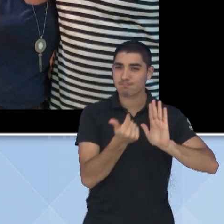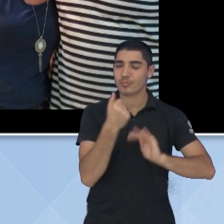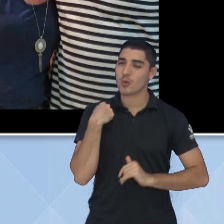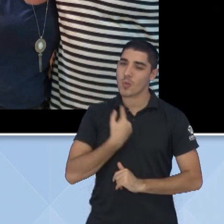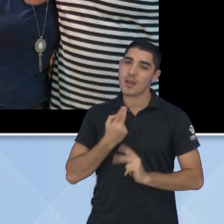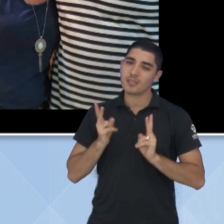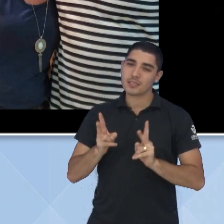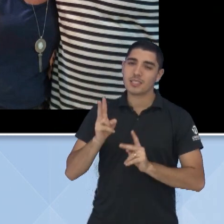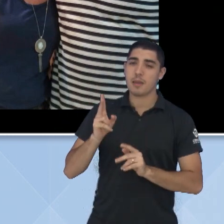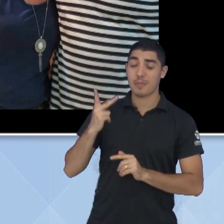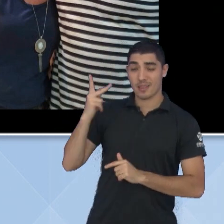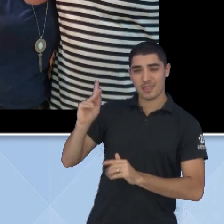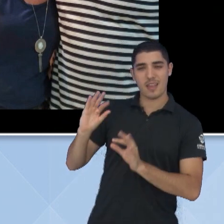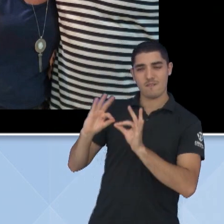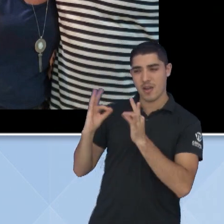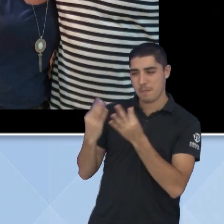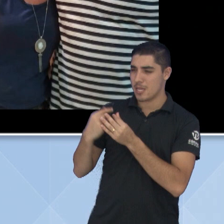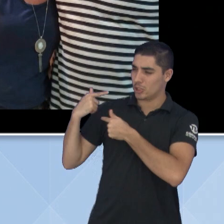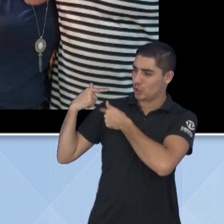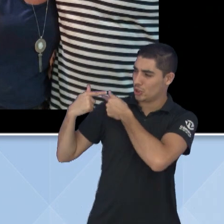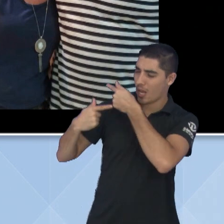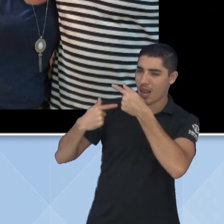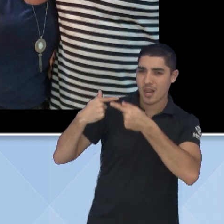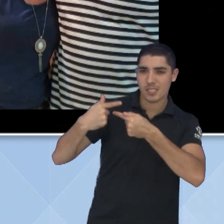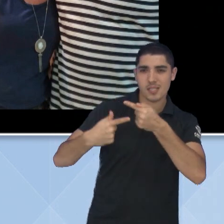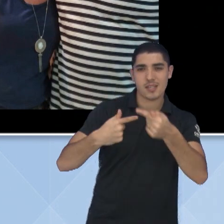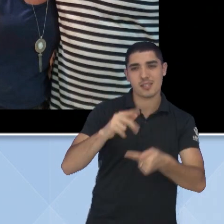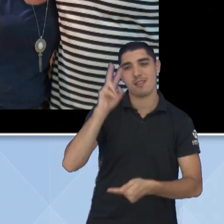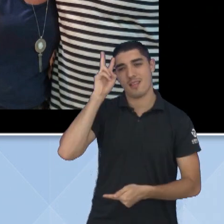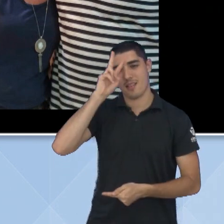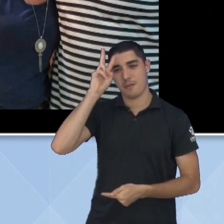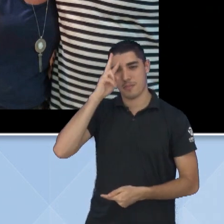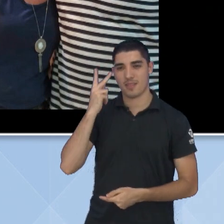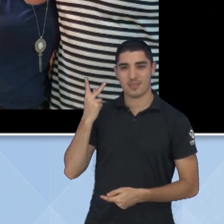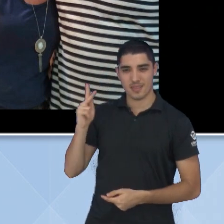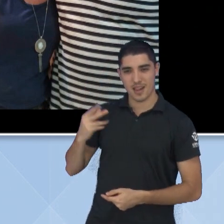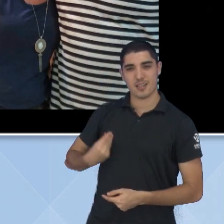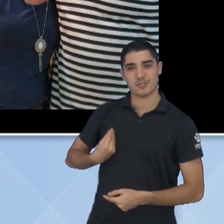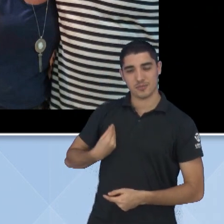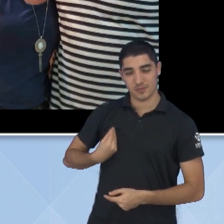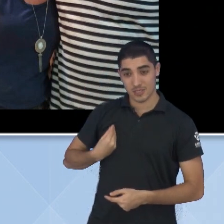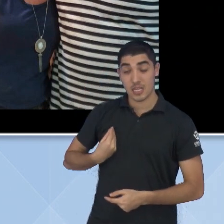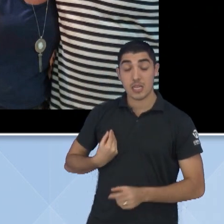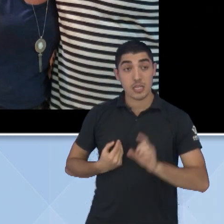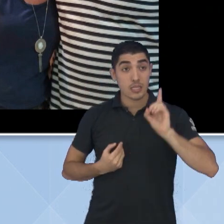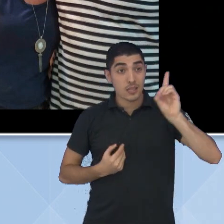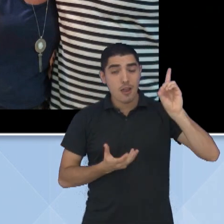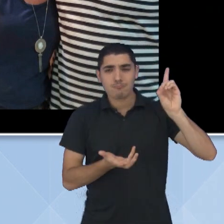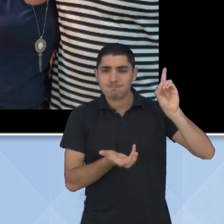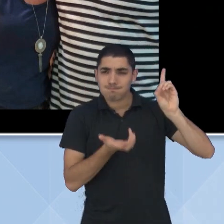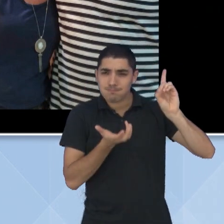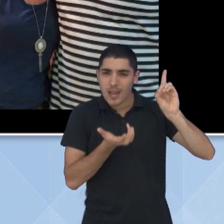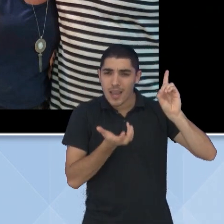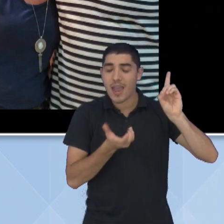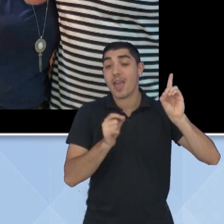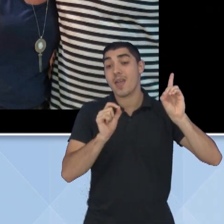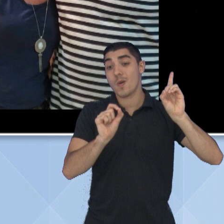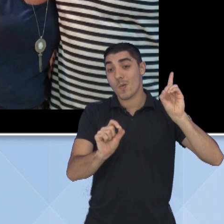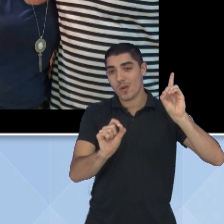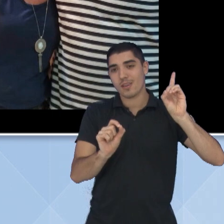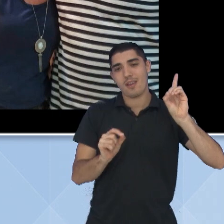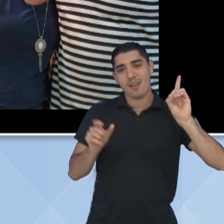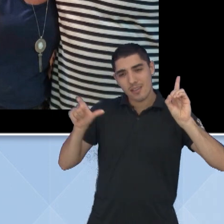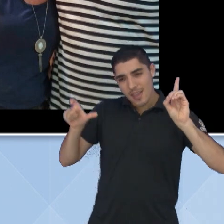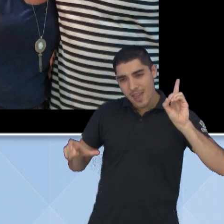suas gerações, eu farei a minha parte. Se Deus quiser e Ele quer, era assim que Ele